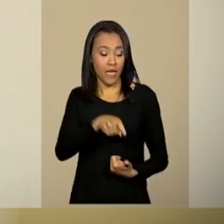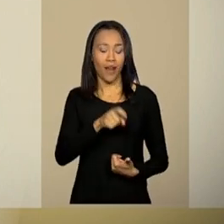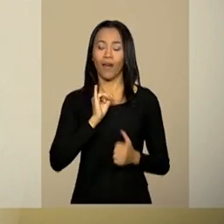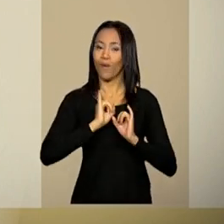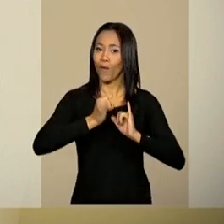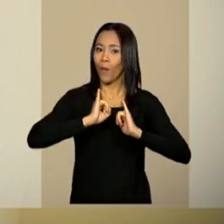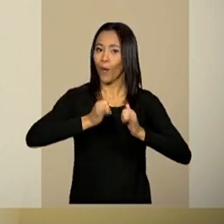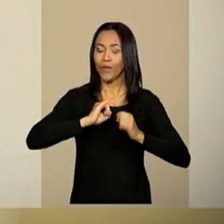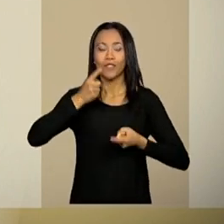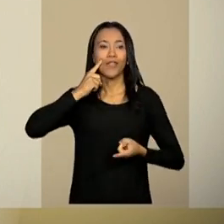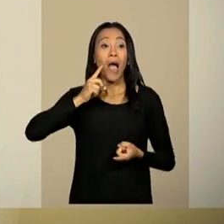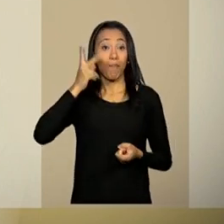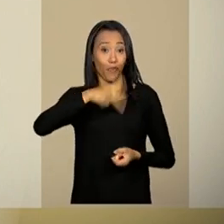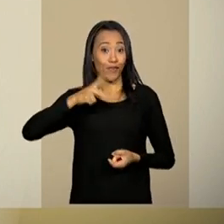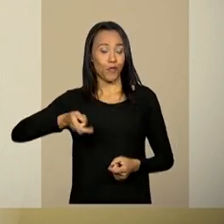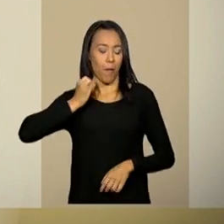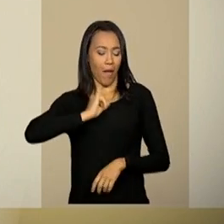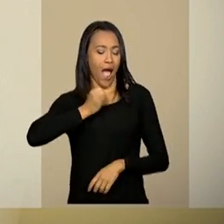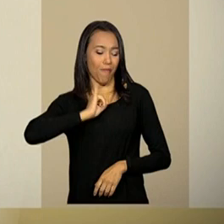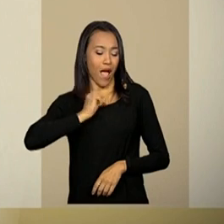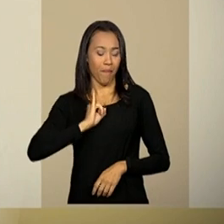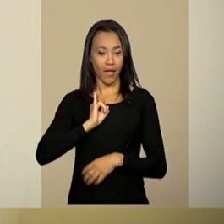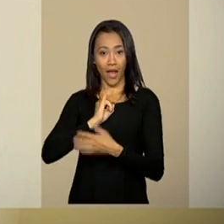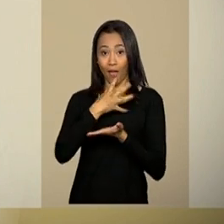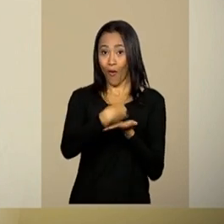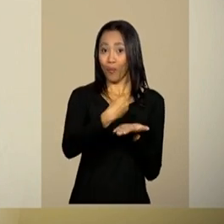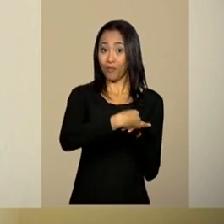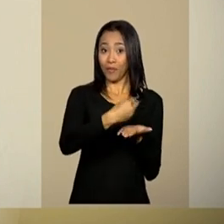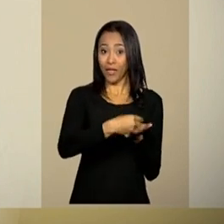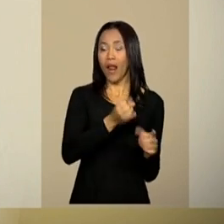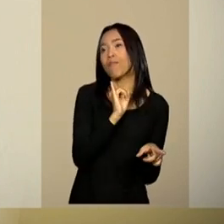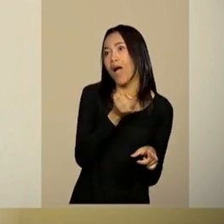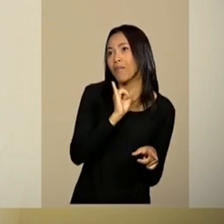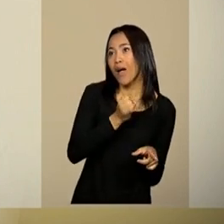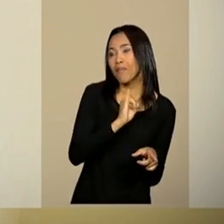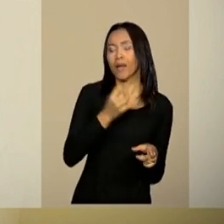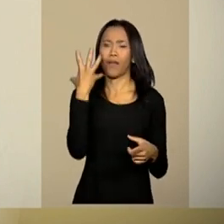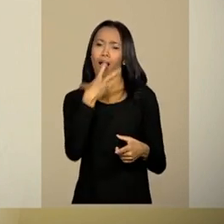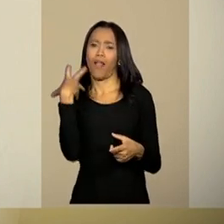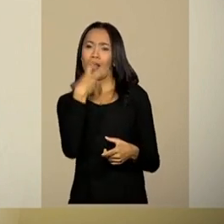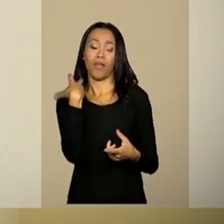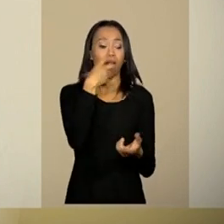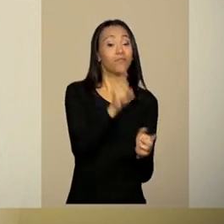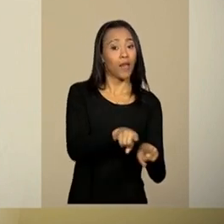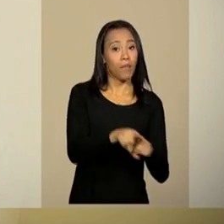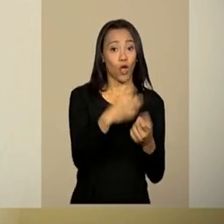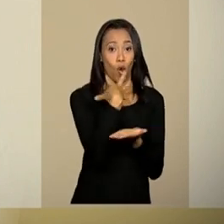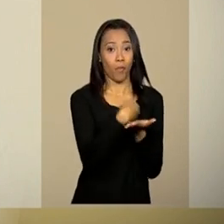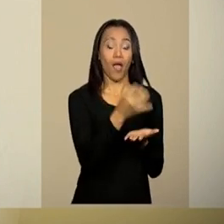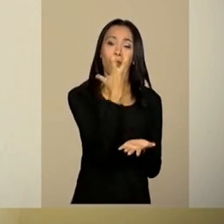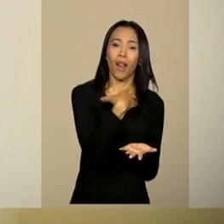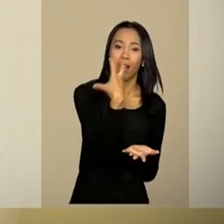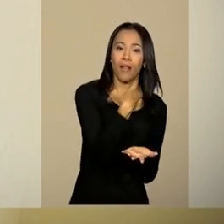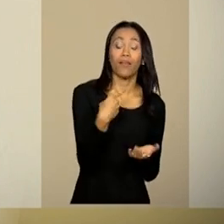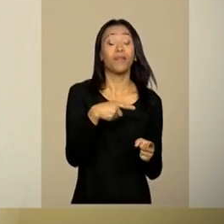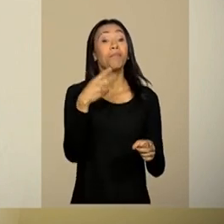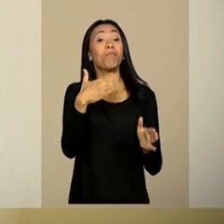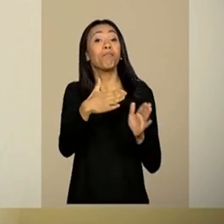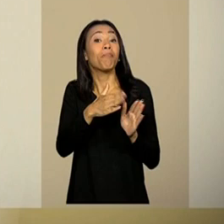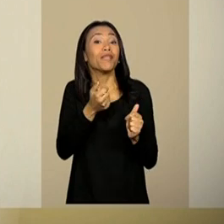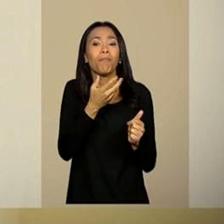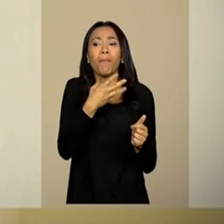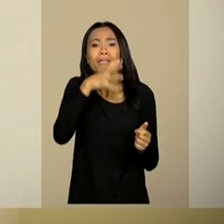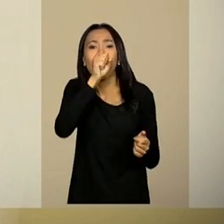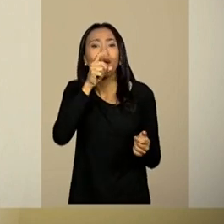conta todas as histórias que as professoras dizem para ela canta as músicas e até pede para ir pra creche nos fins de